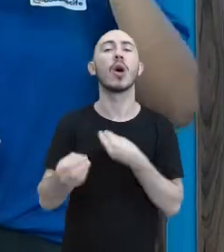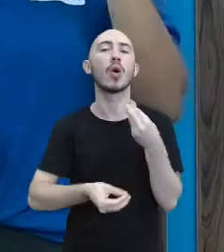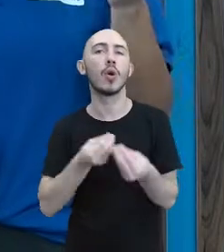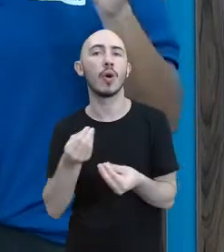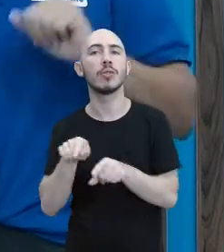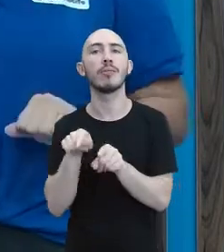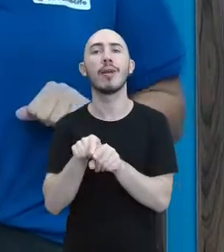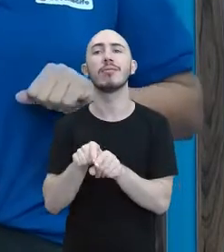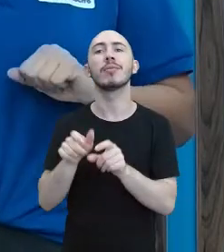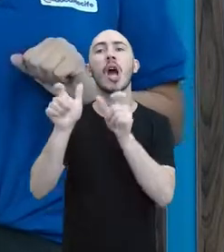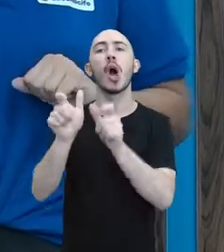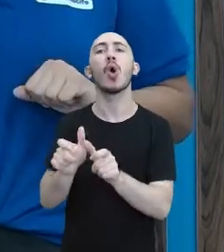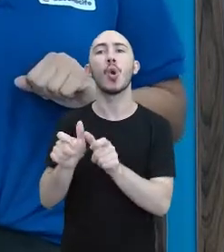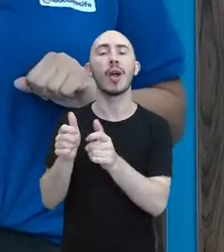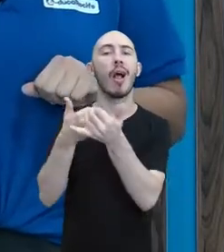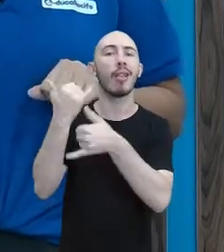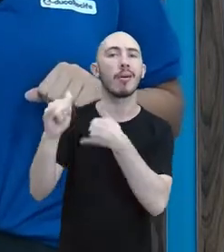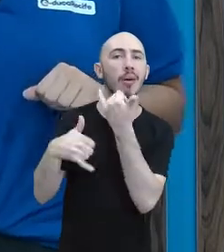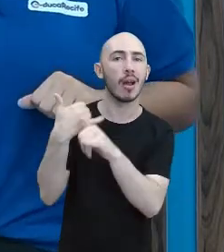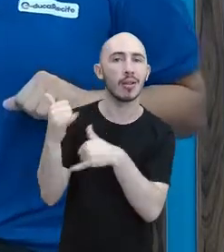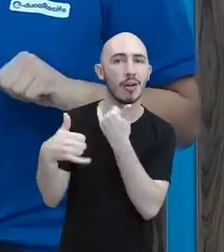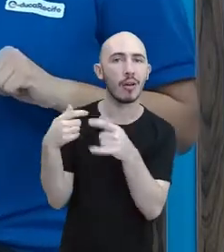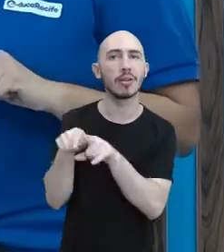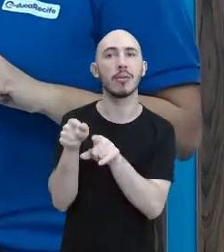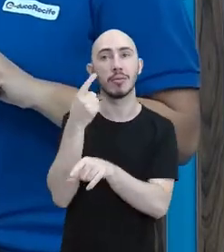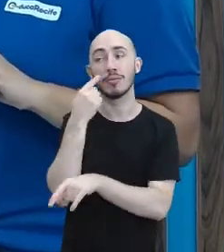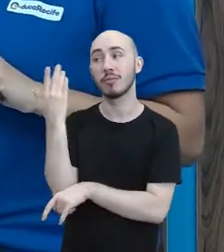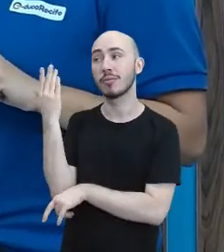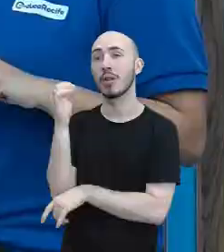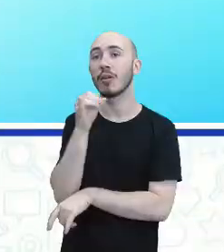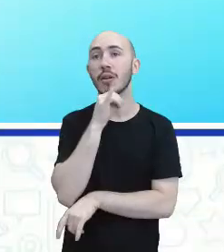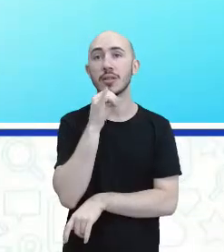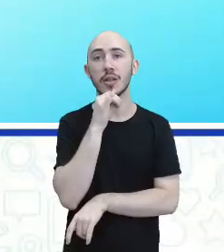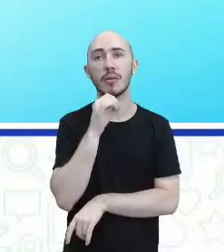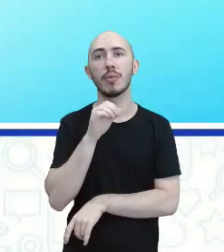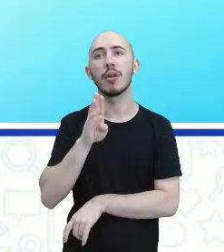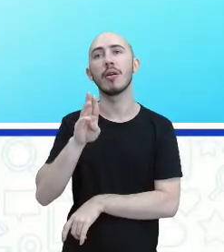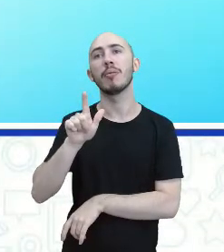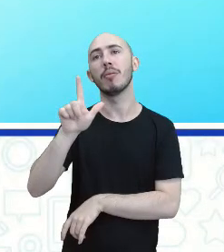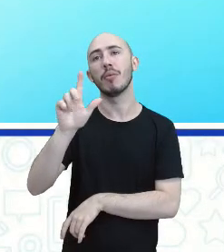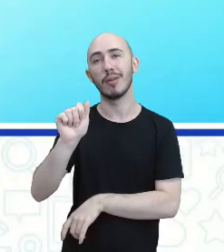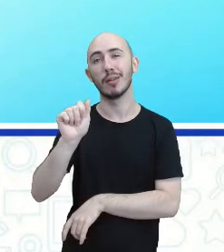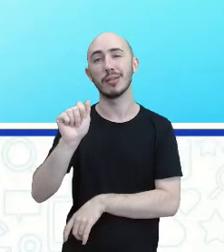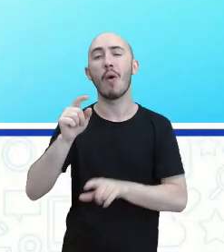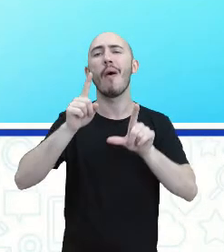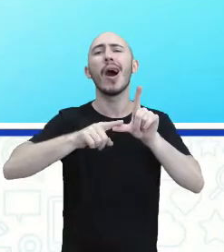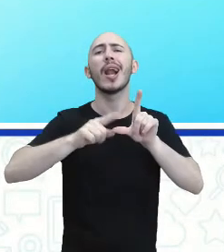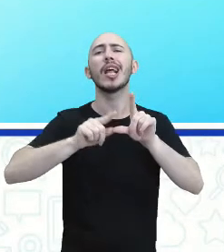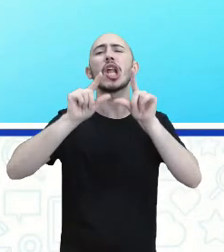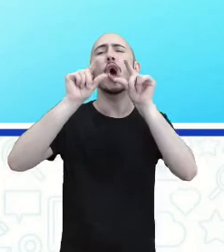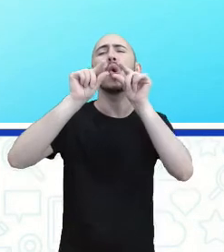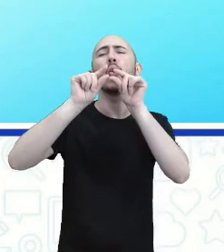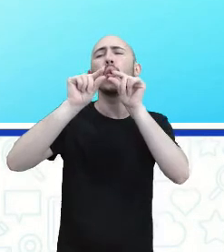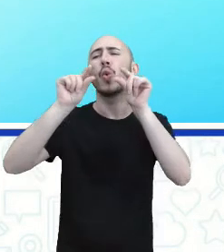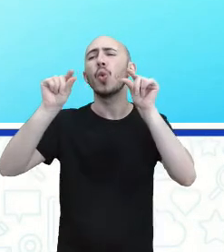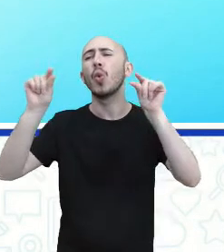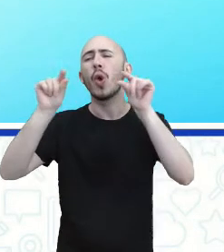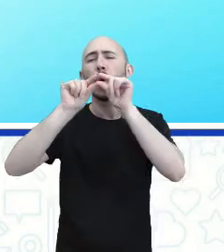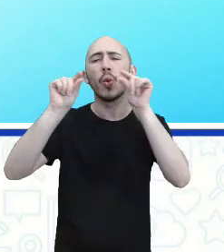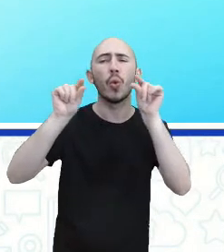laboratório, etc. Eu trouxe aqui um exemplo de bula de remédio, e a letra é bem pequenininha, mas aí ó, a gente